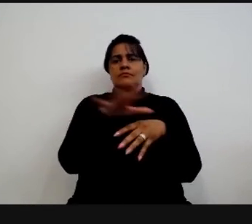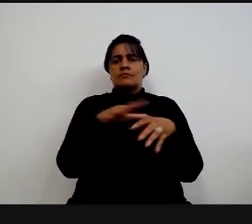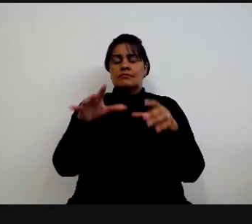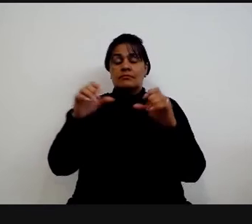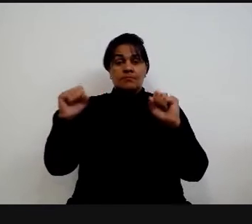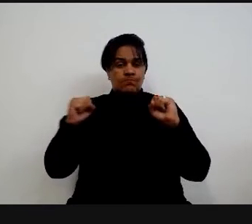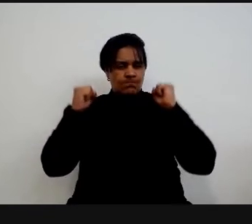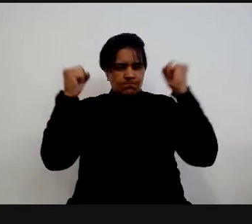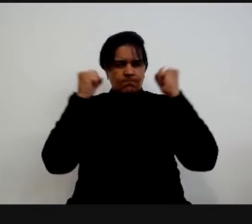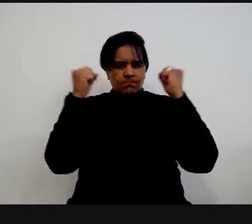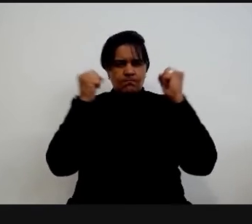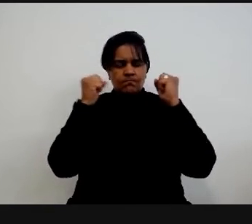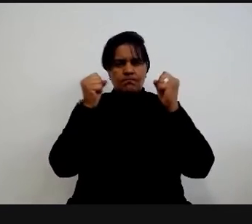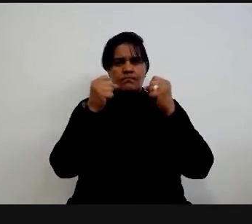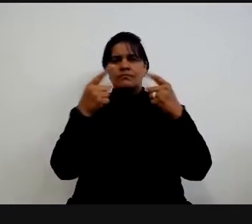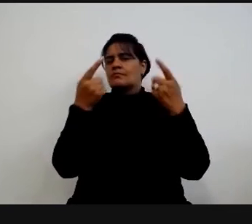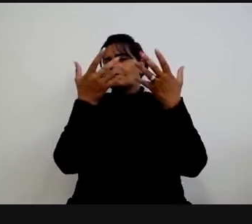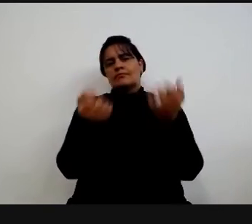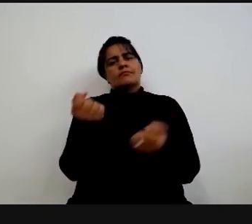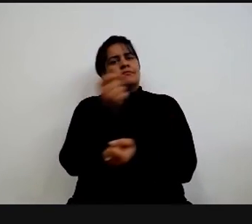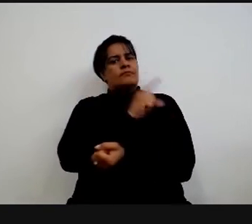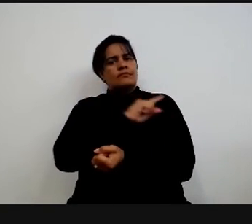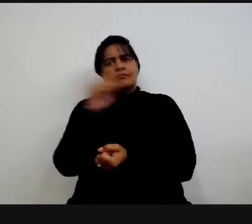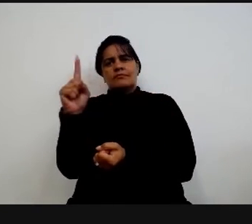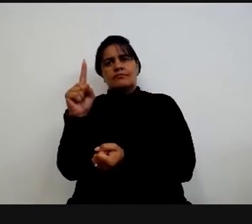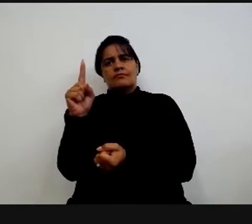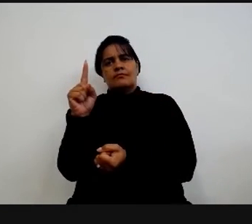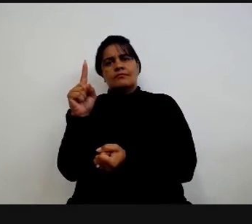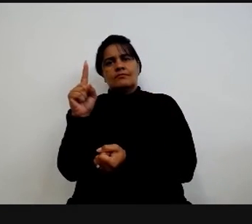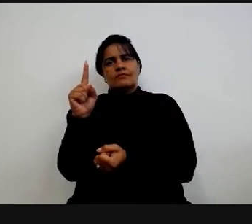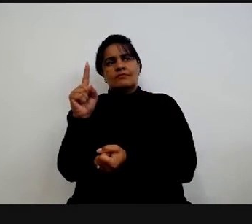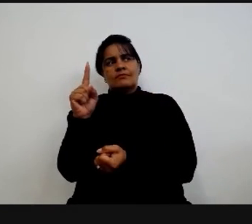não permitiu o escolicídio, o